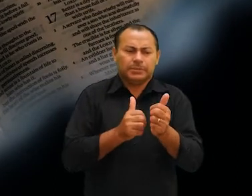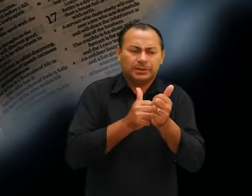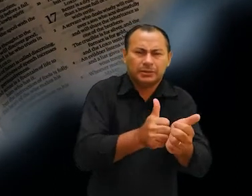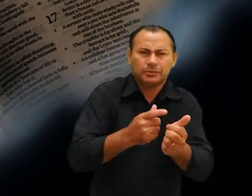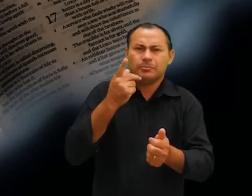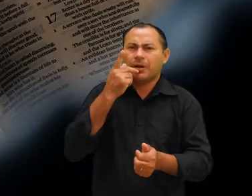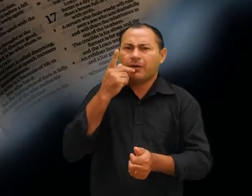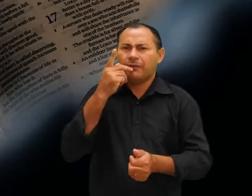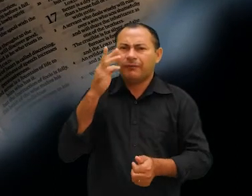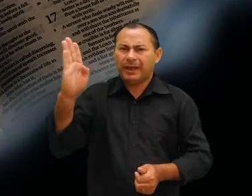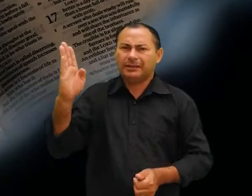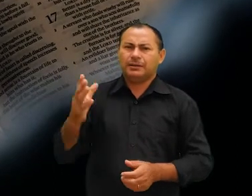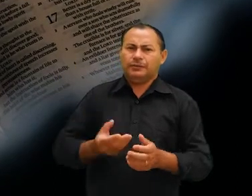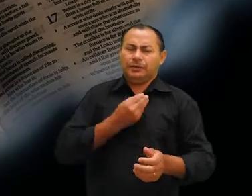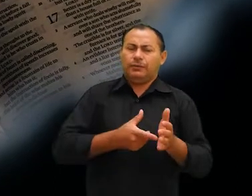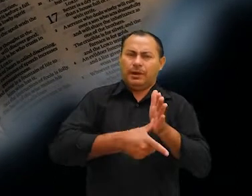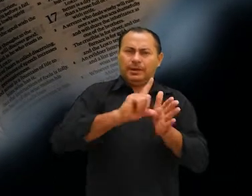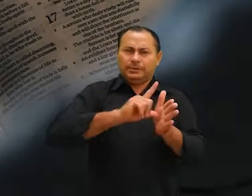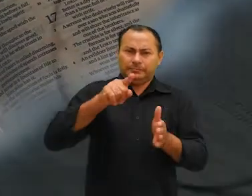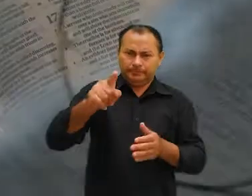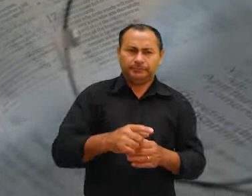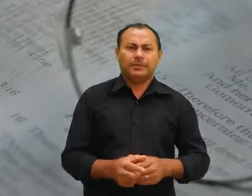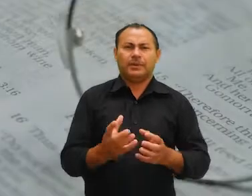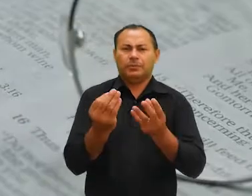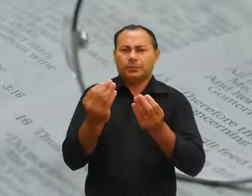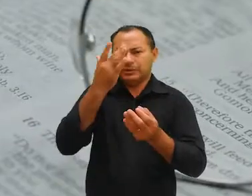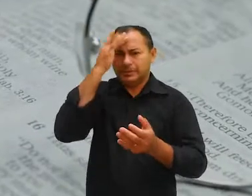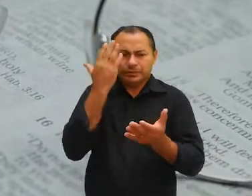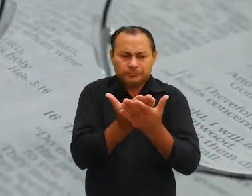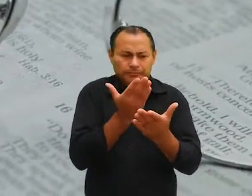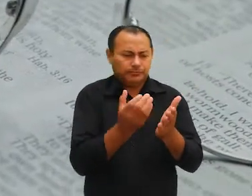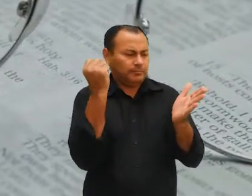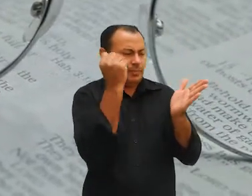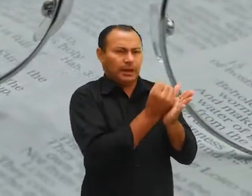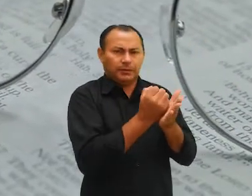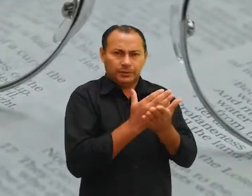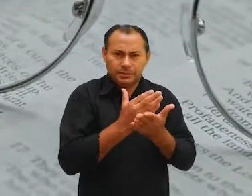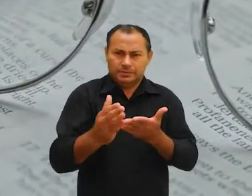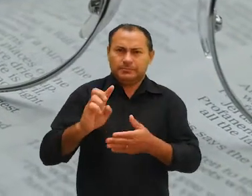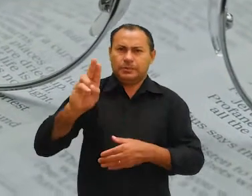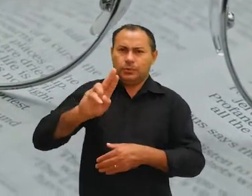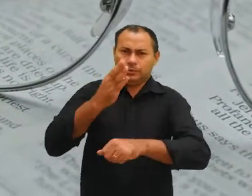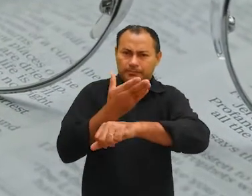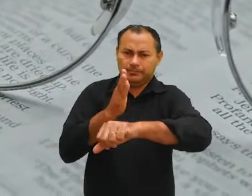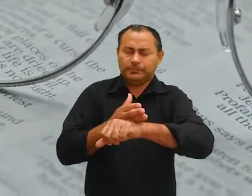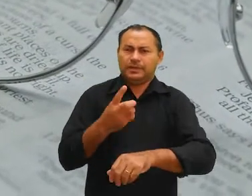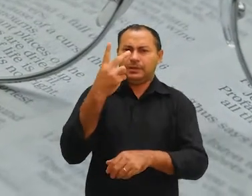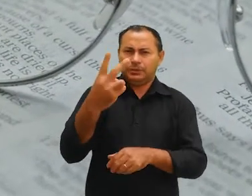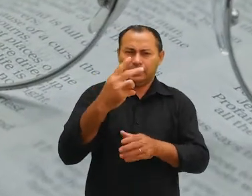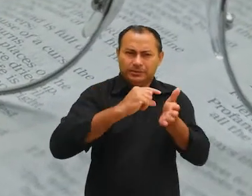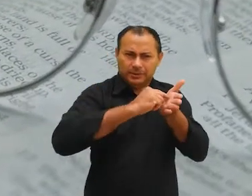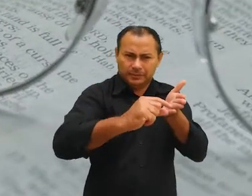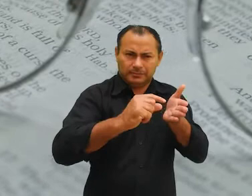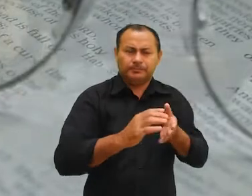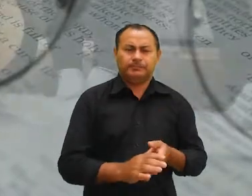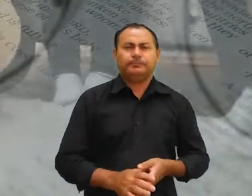perseguiram os profetas que viveram antes de vocês muitos estudiosos marcam o início da aplicação Com estes